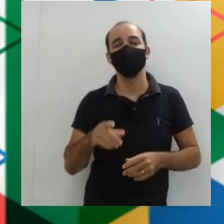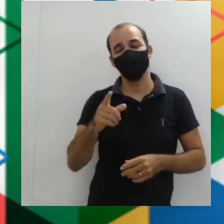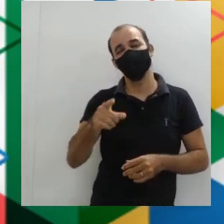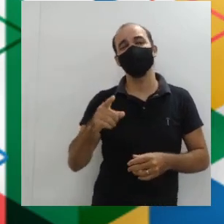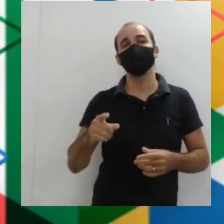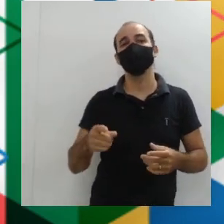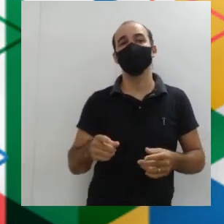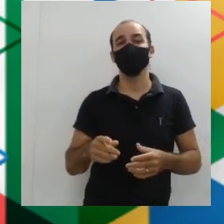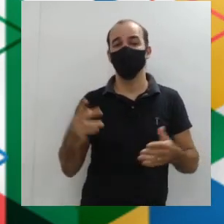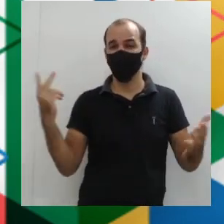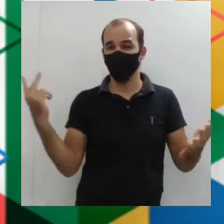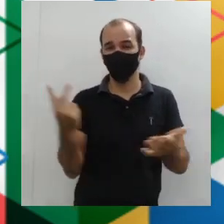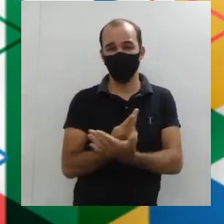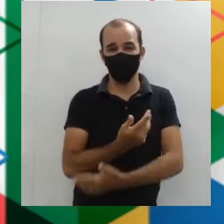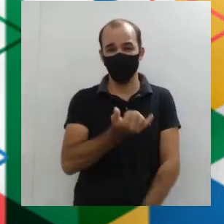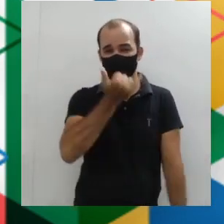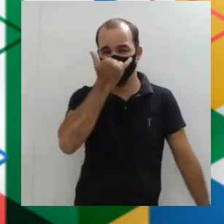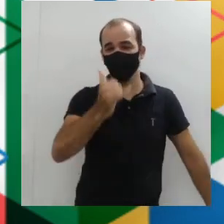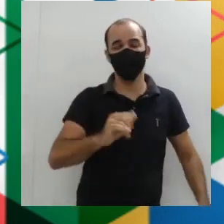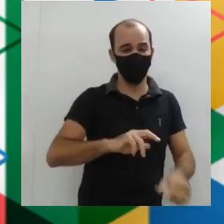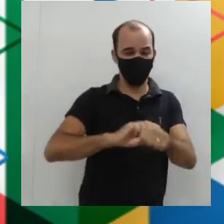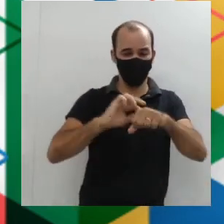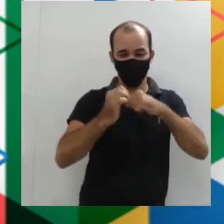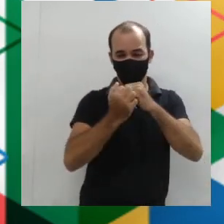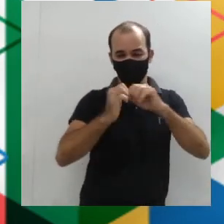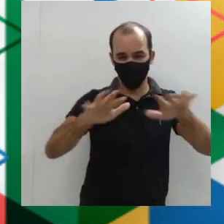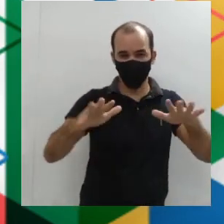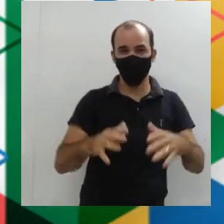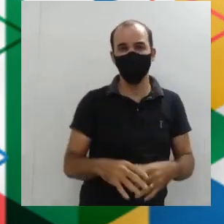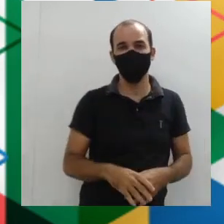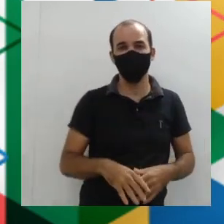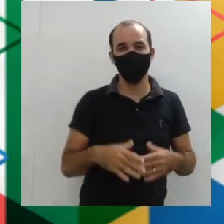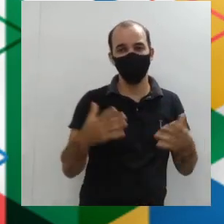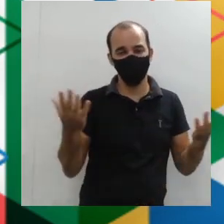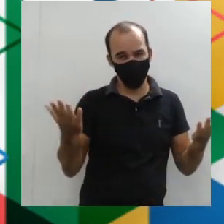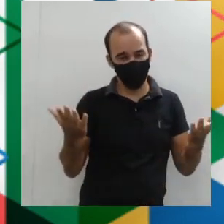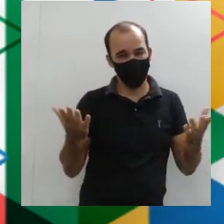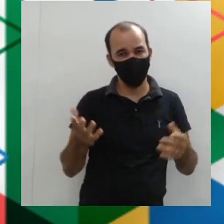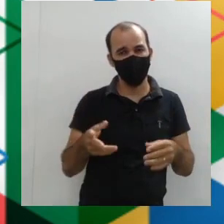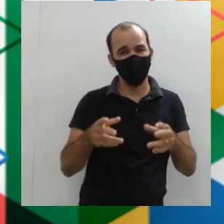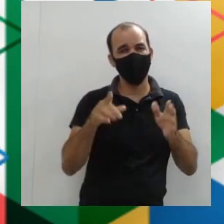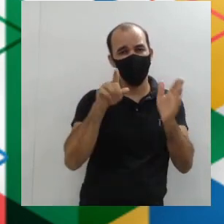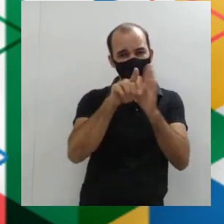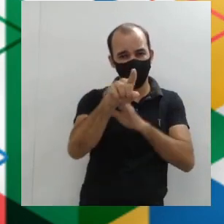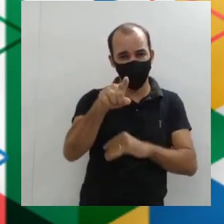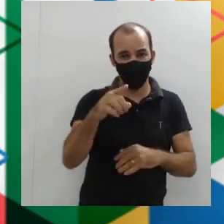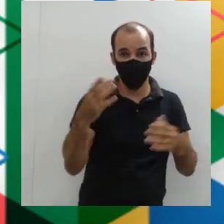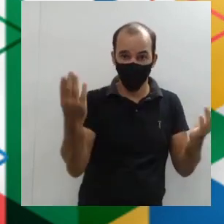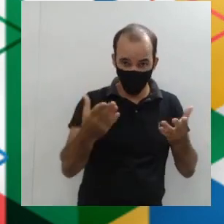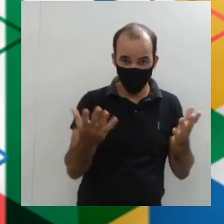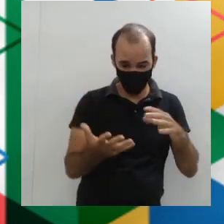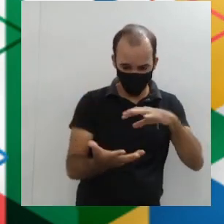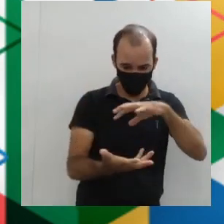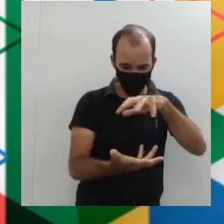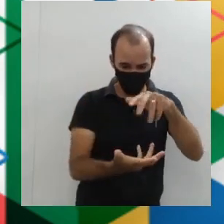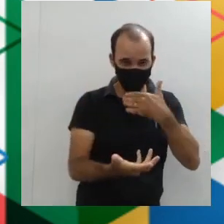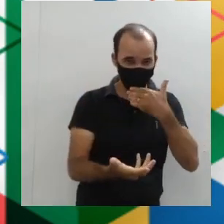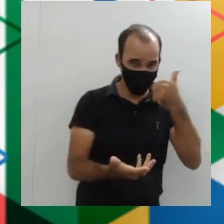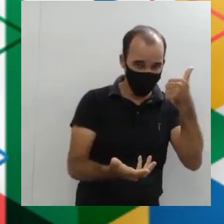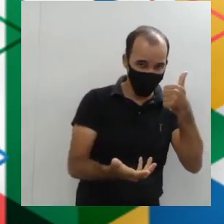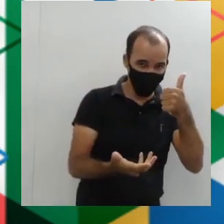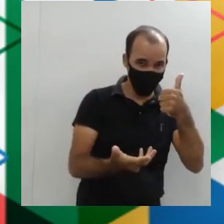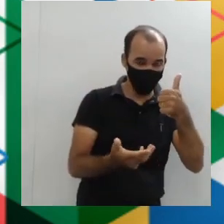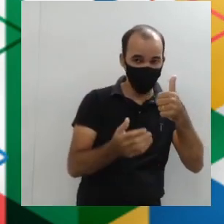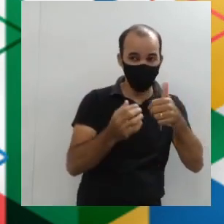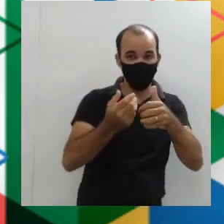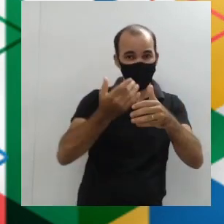que tivemos que ter. Você acha que o mundo hoje é melhor? Uma das palavras que mais se falou em